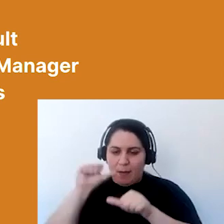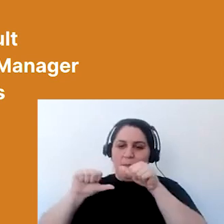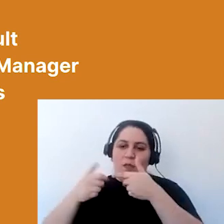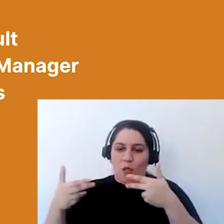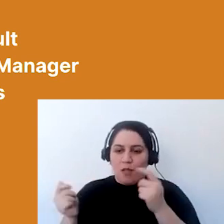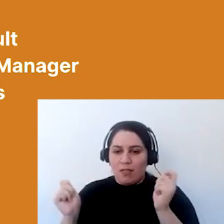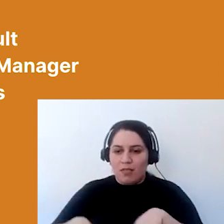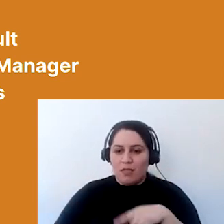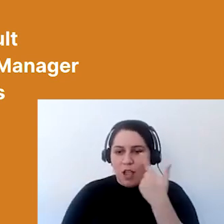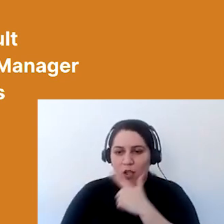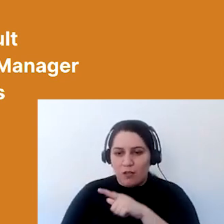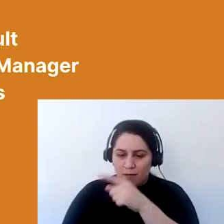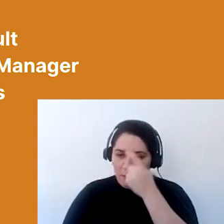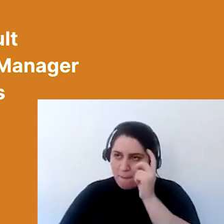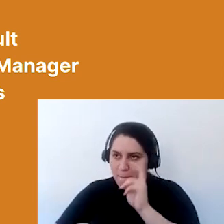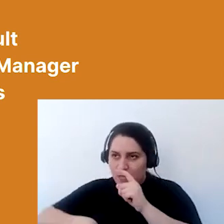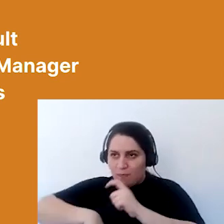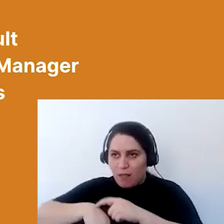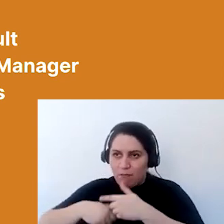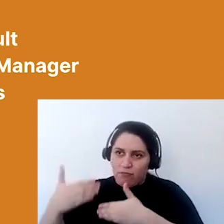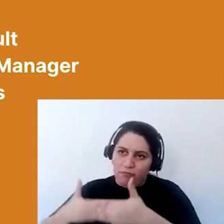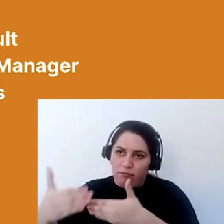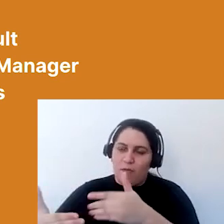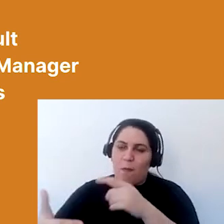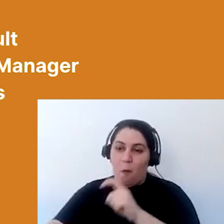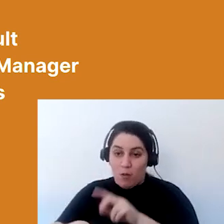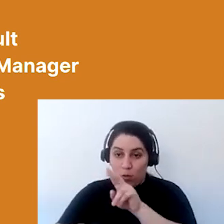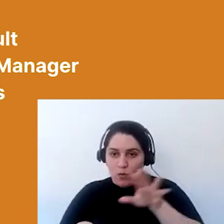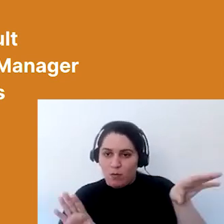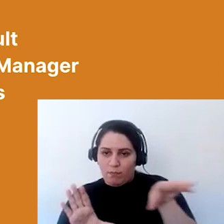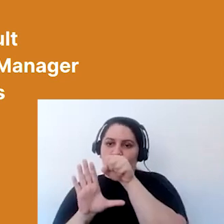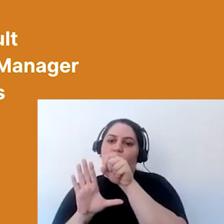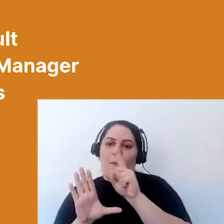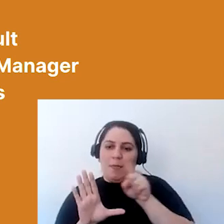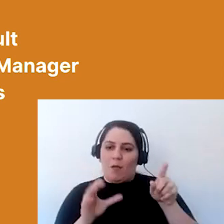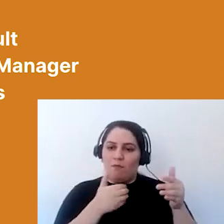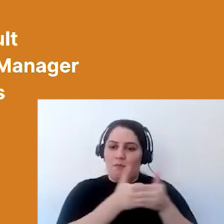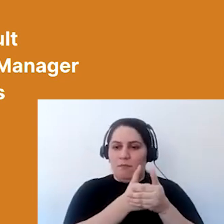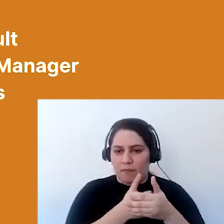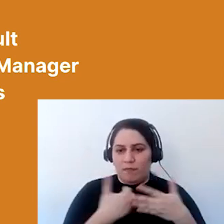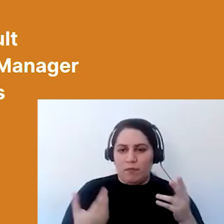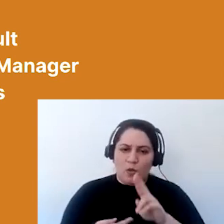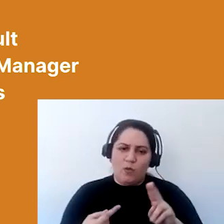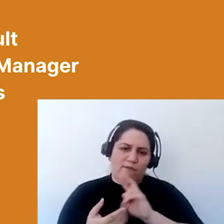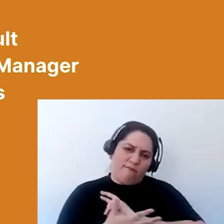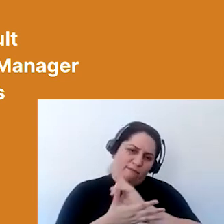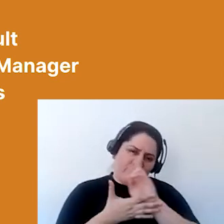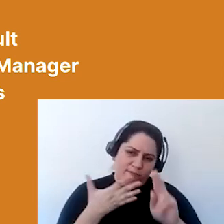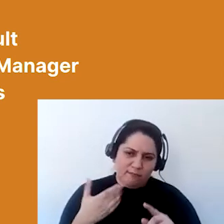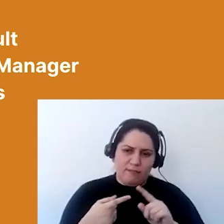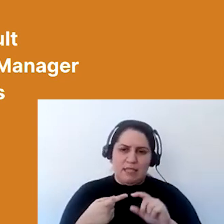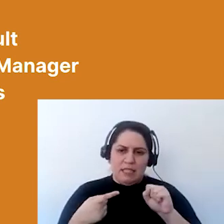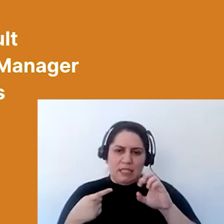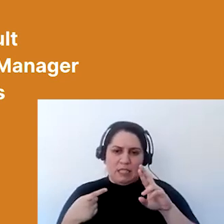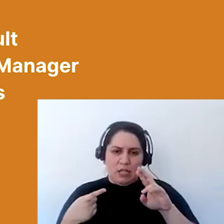obter mesmo em tempo de execução. E algumas ferramentas que podem ser usadas para isso é a HashiCorp Vault, a Secrets Manager